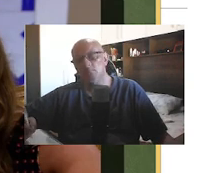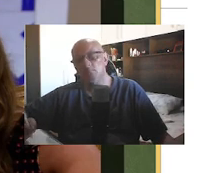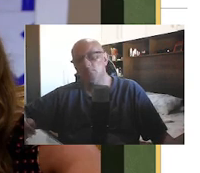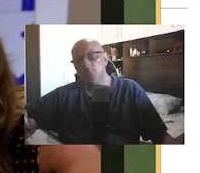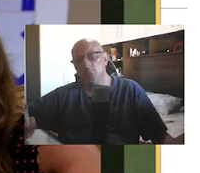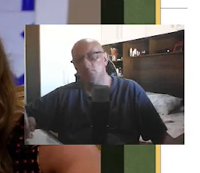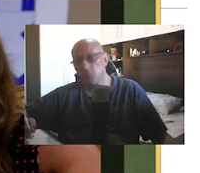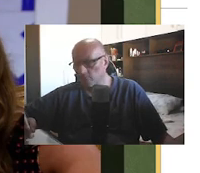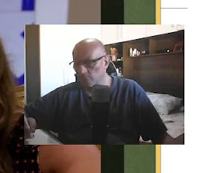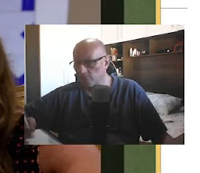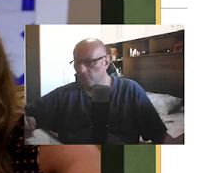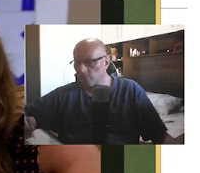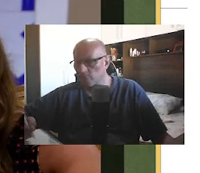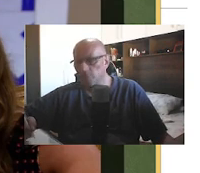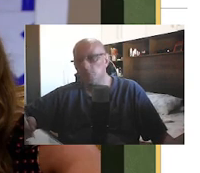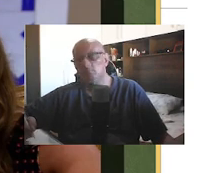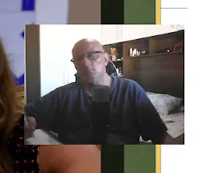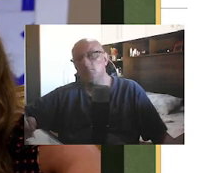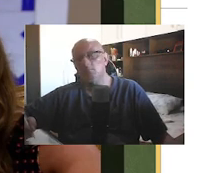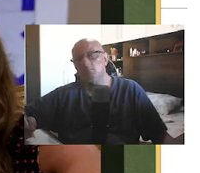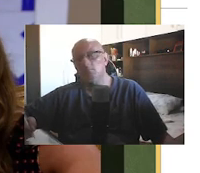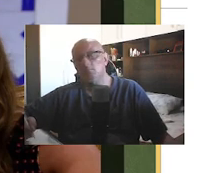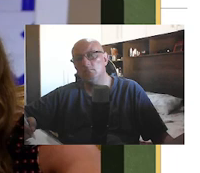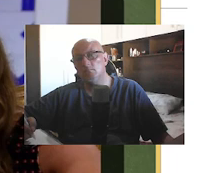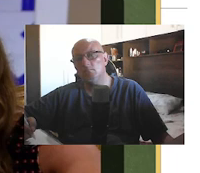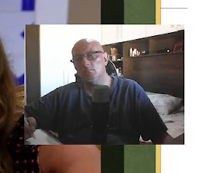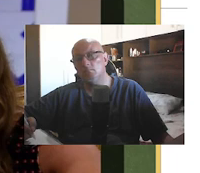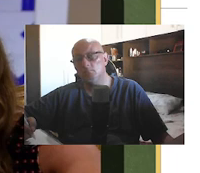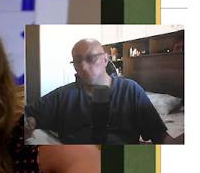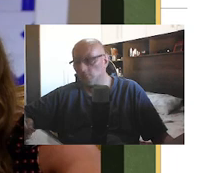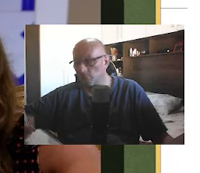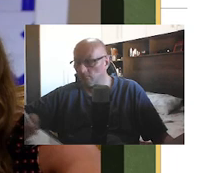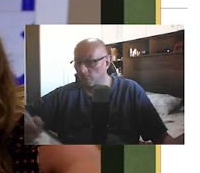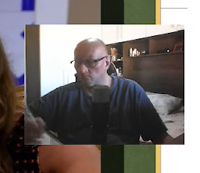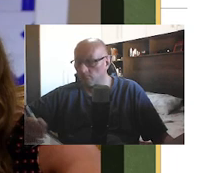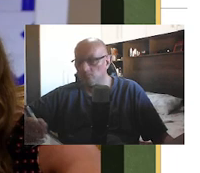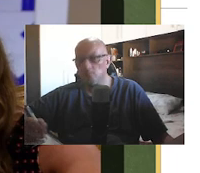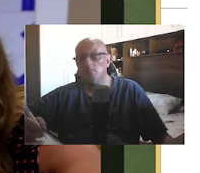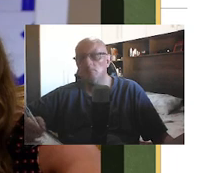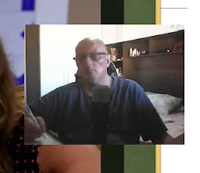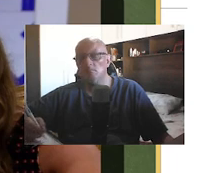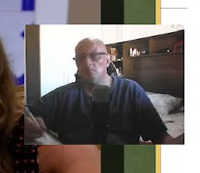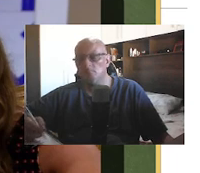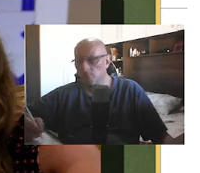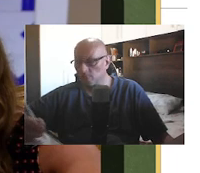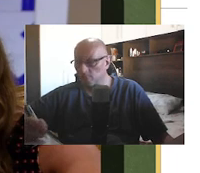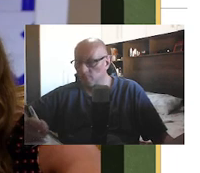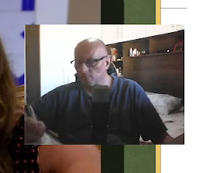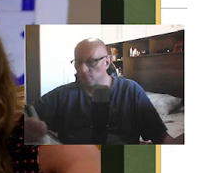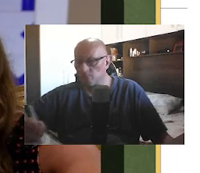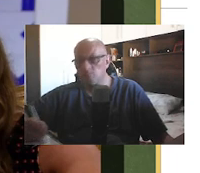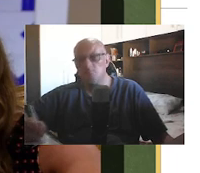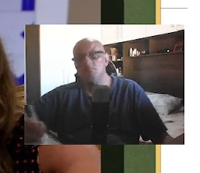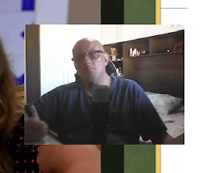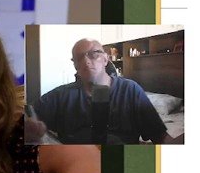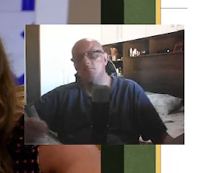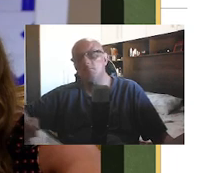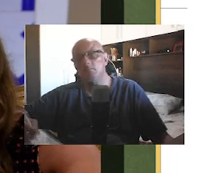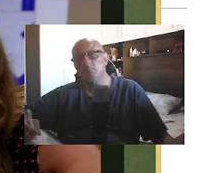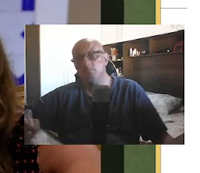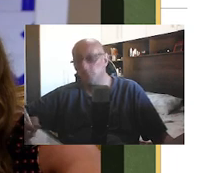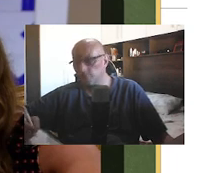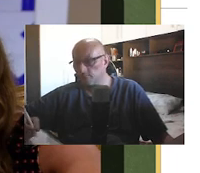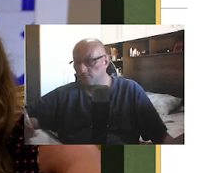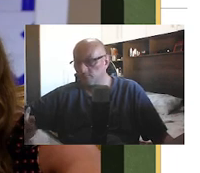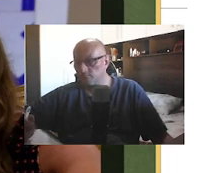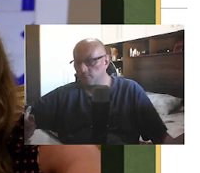pra. Estavam todas querendo saber para quem o B cantou aquela